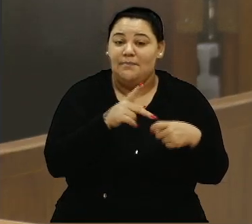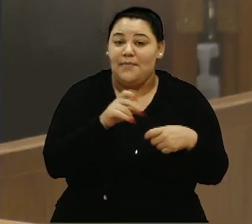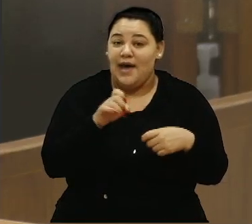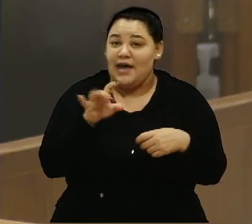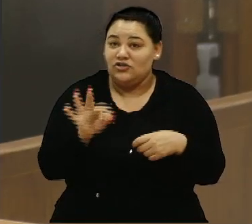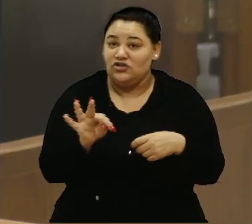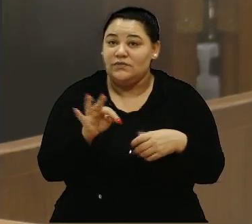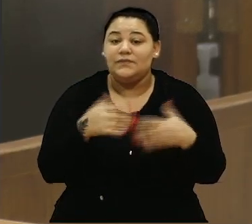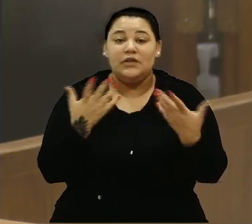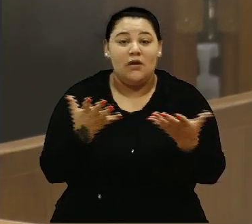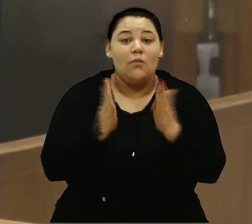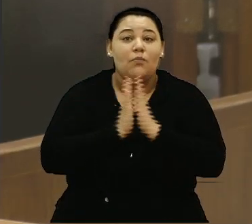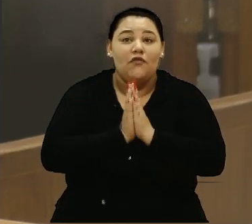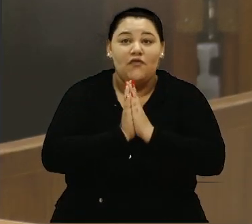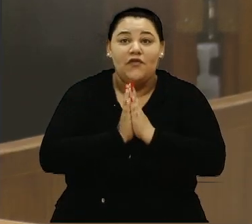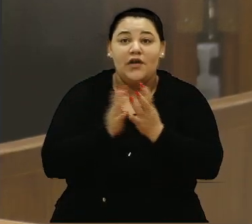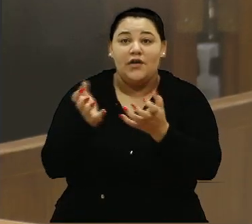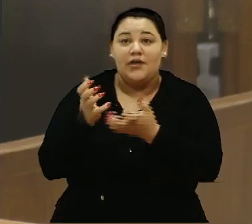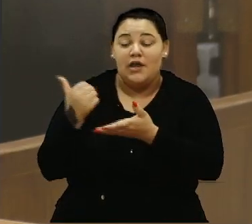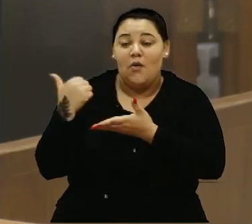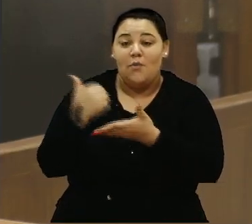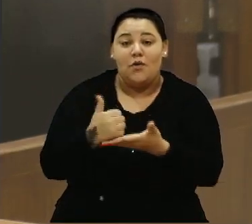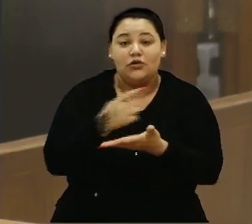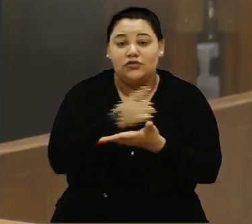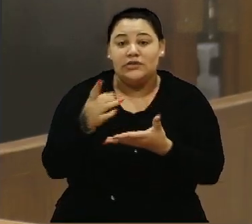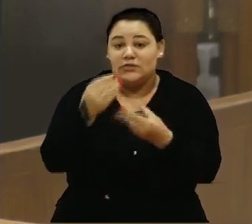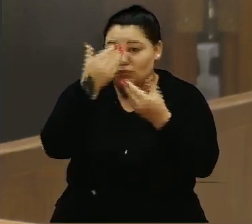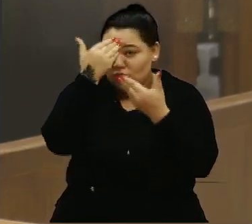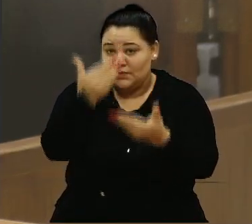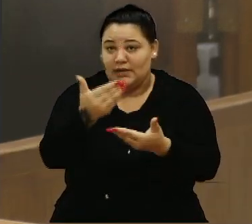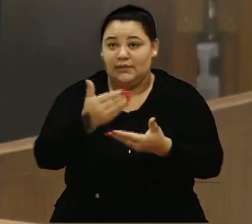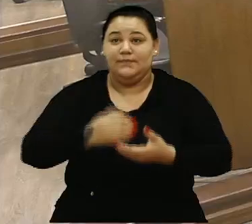por favor, eu queria esse apoio de vocês. Muito obrigada.